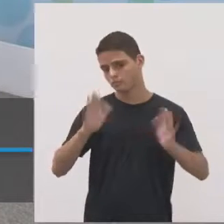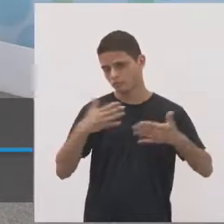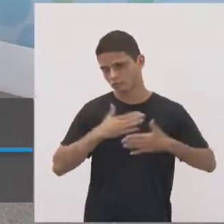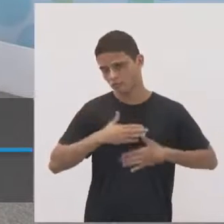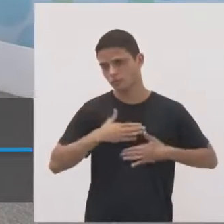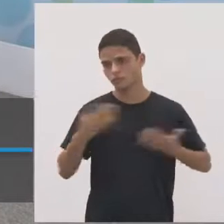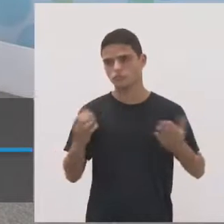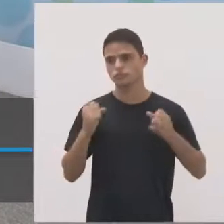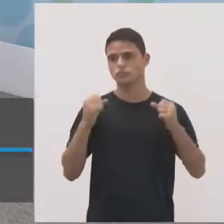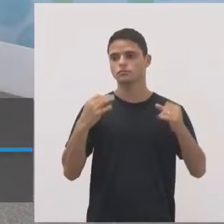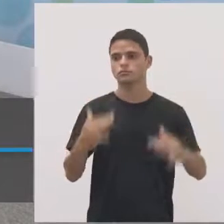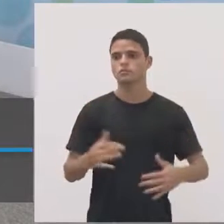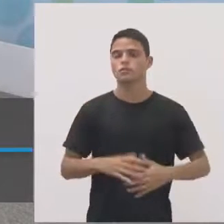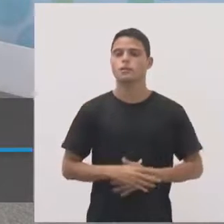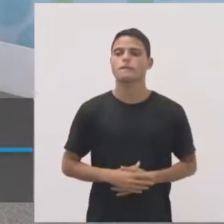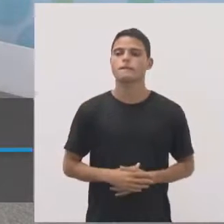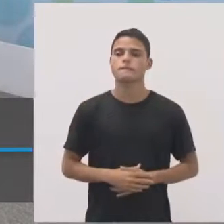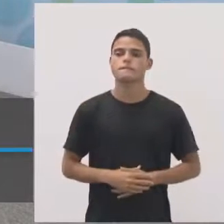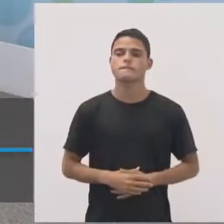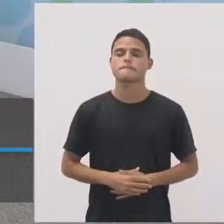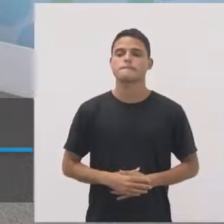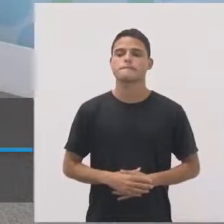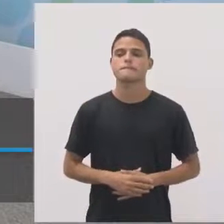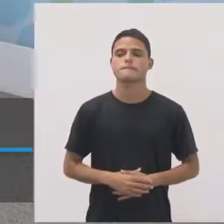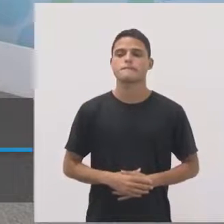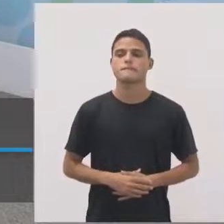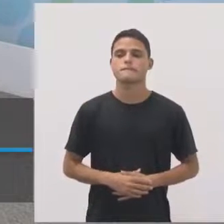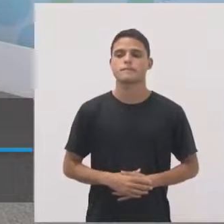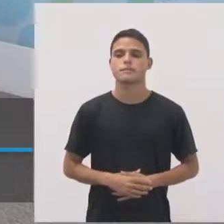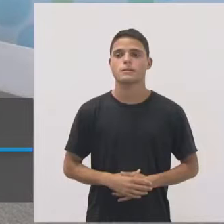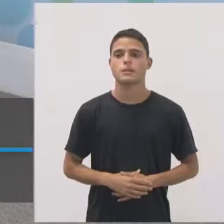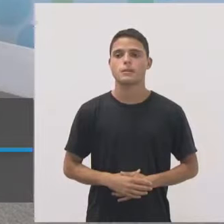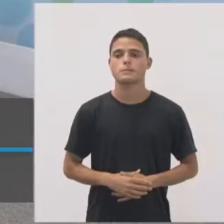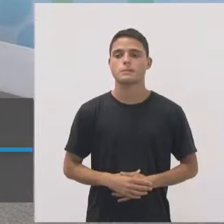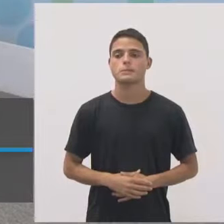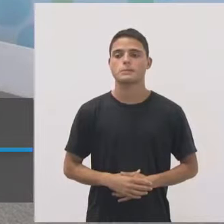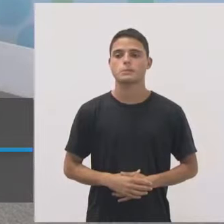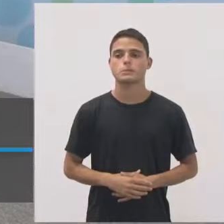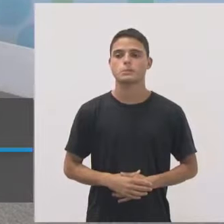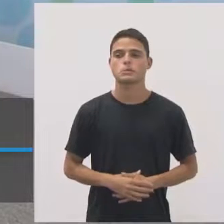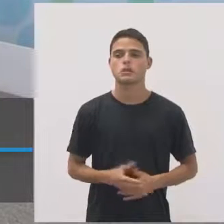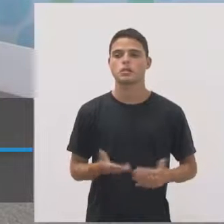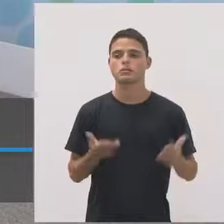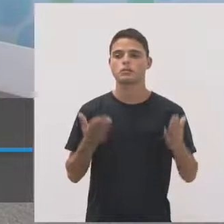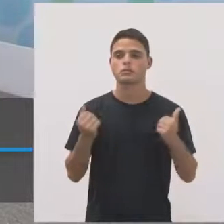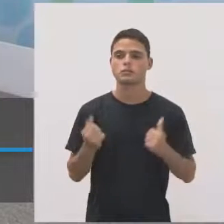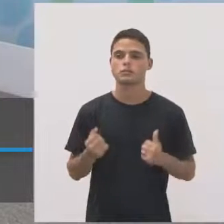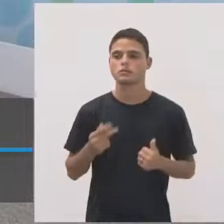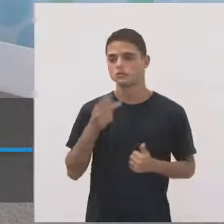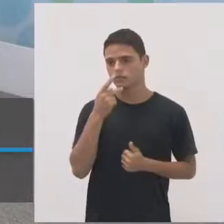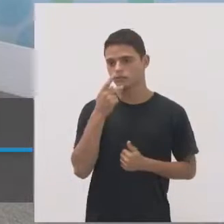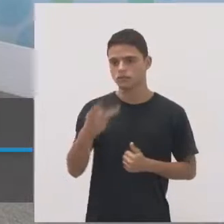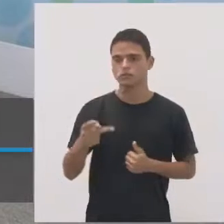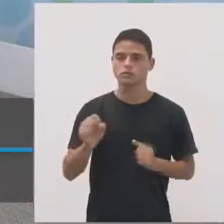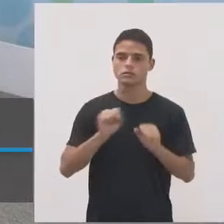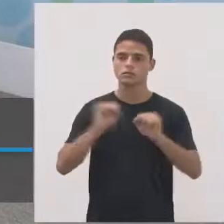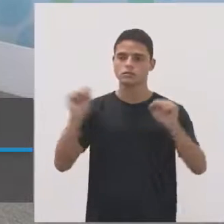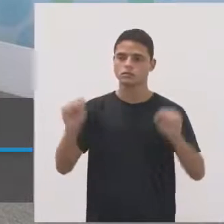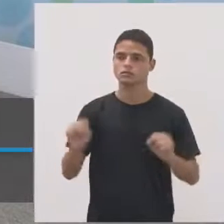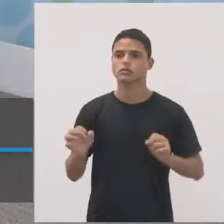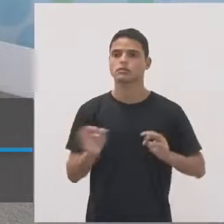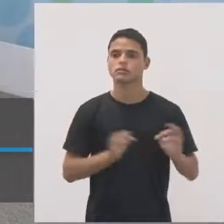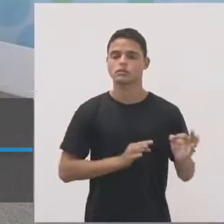hoje tudo isso, tá bom? Então, vamos lá, Ana. Vamos falar um pouquinho do sistema operacional primeiro. Eu vou